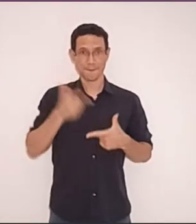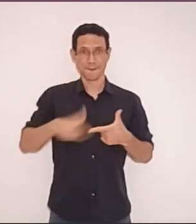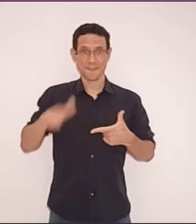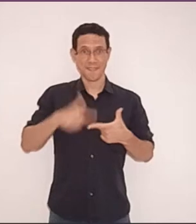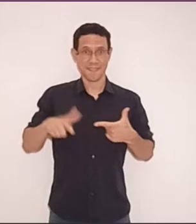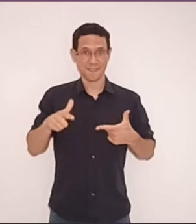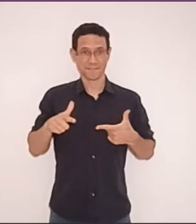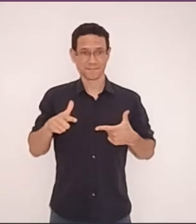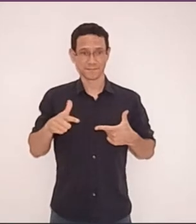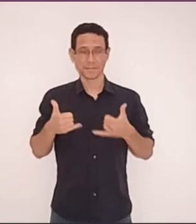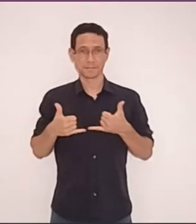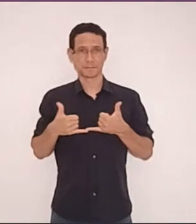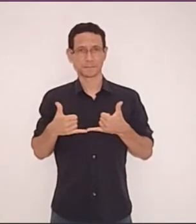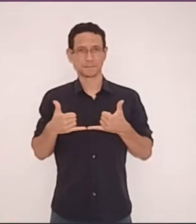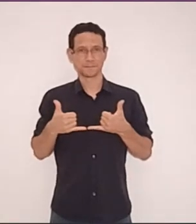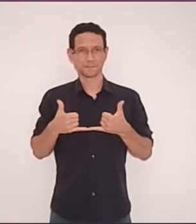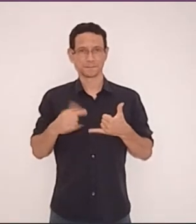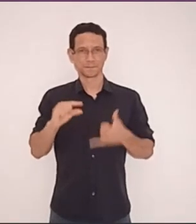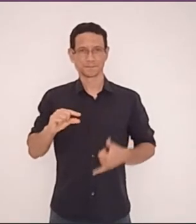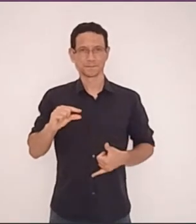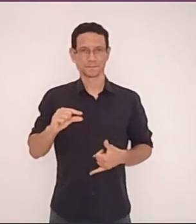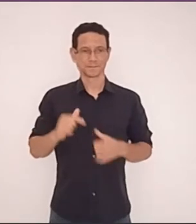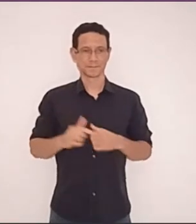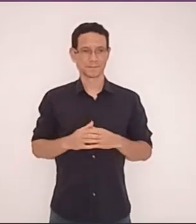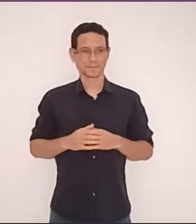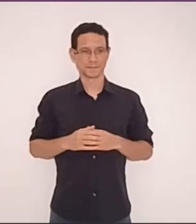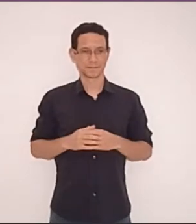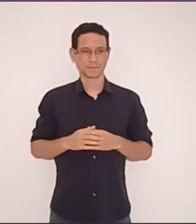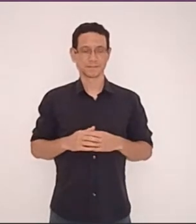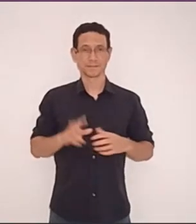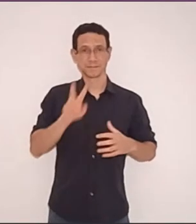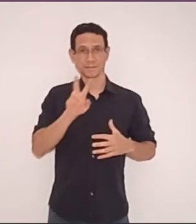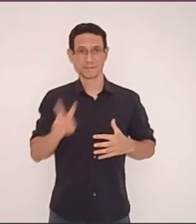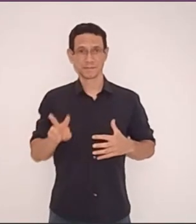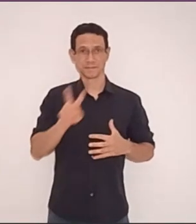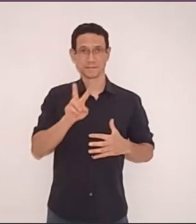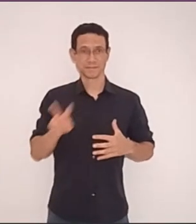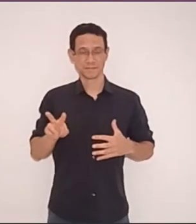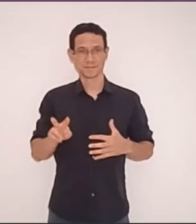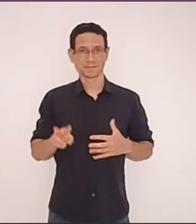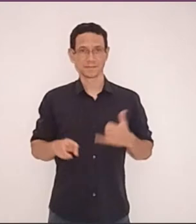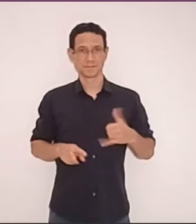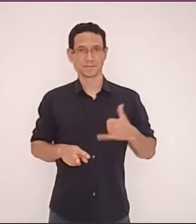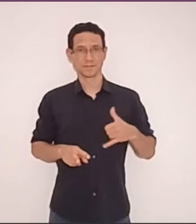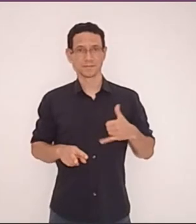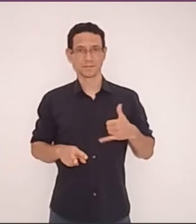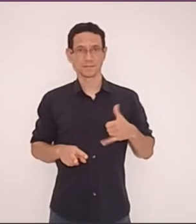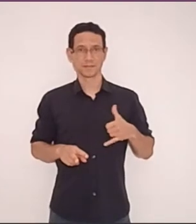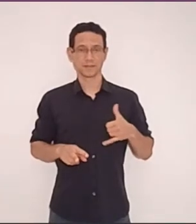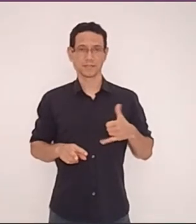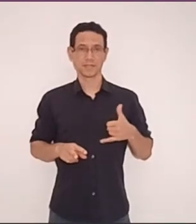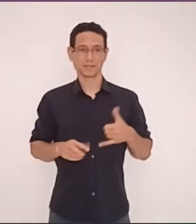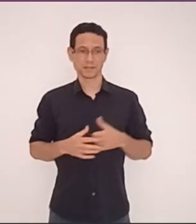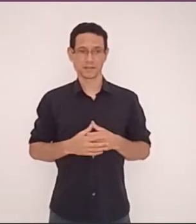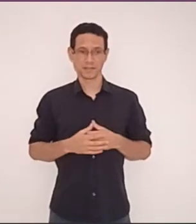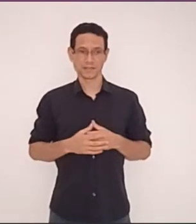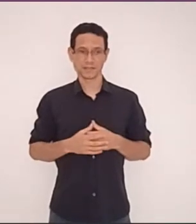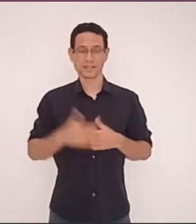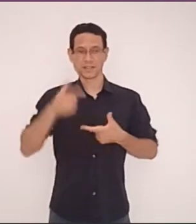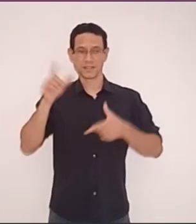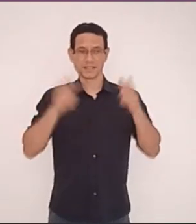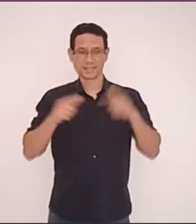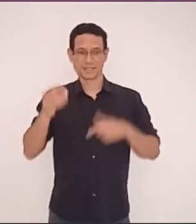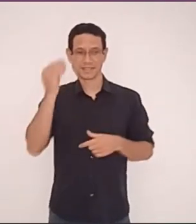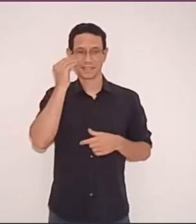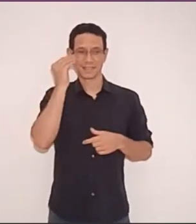conexão com discutir olhar outra conta no celular não tô conseguindo ver a outras